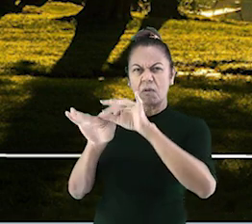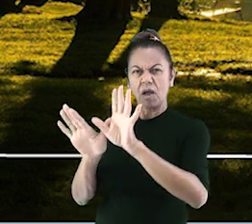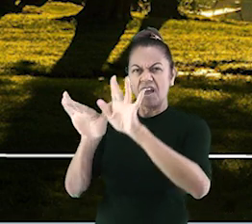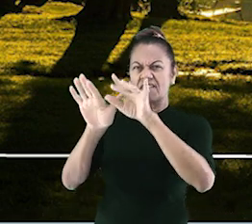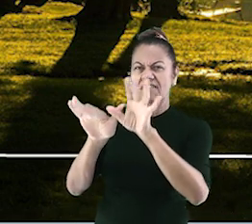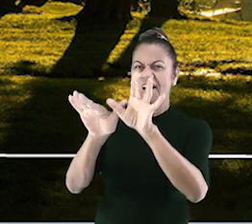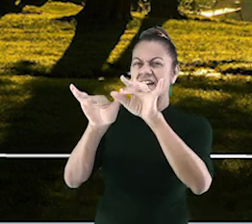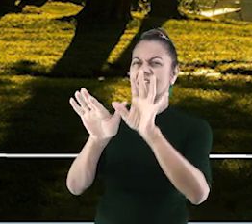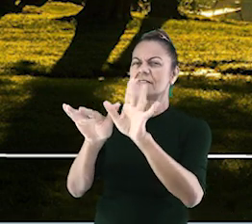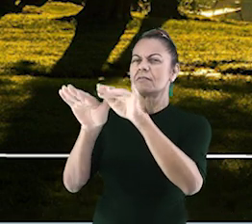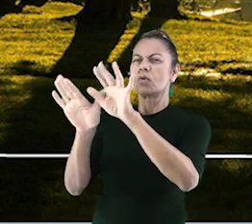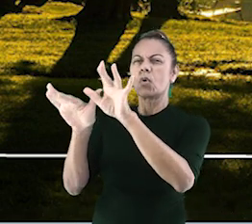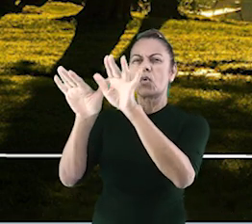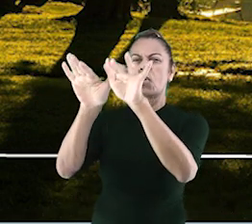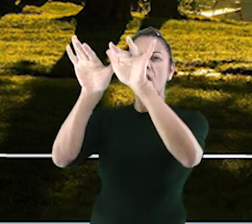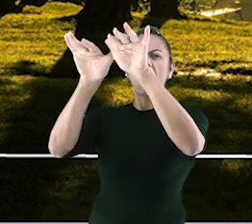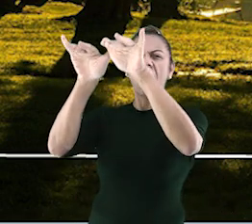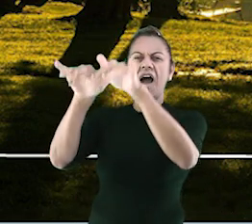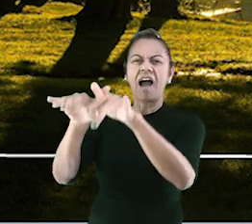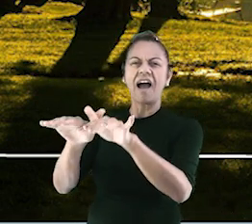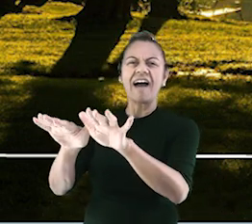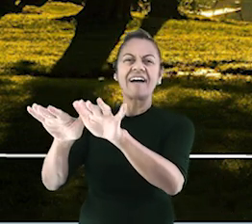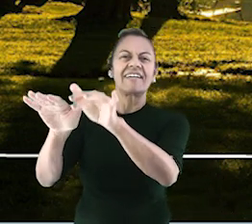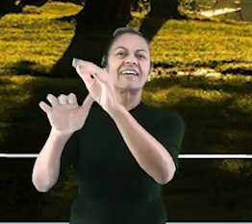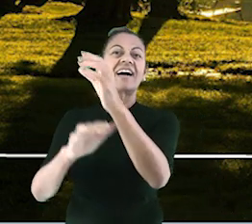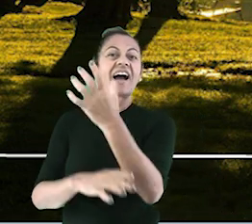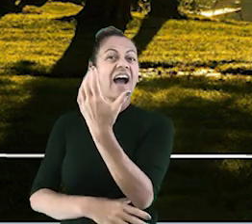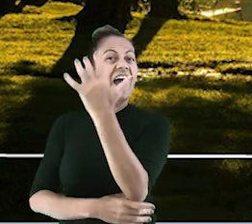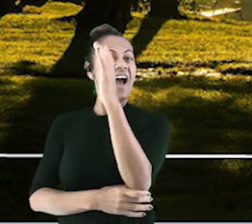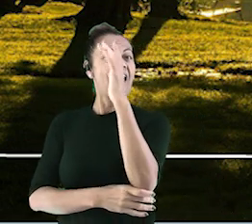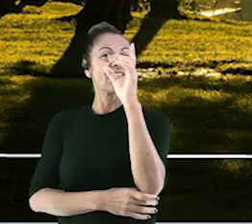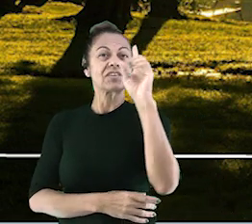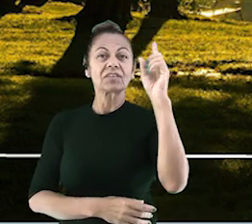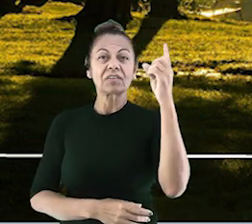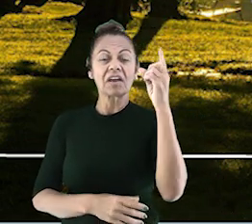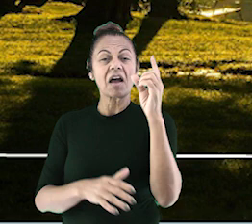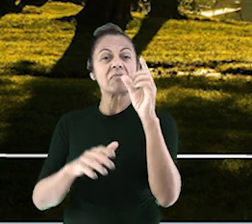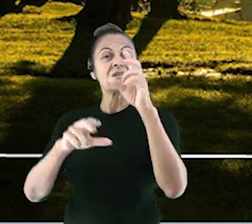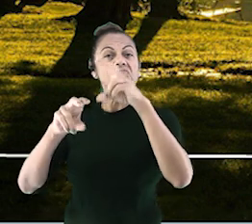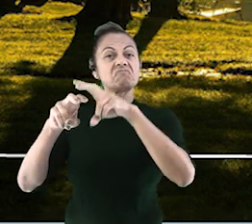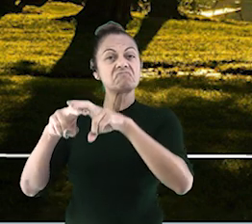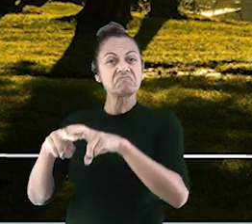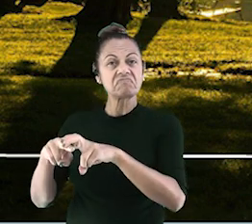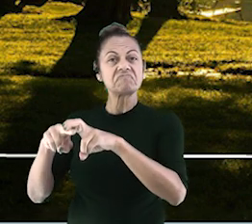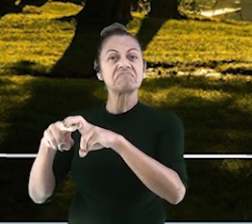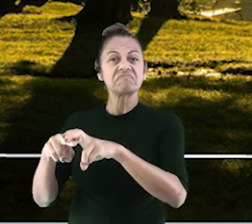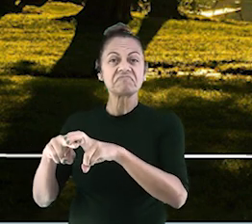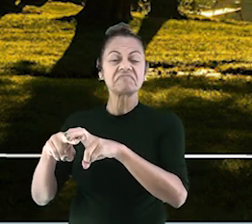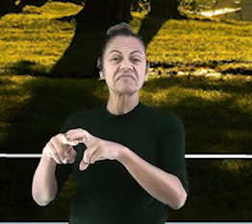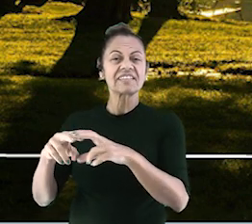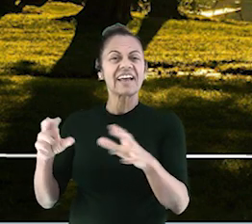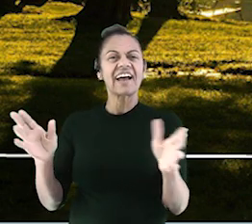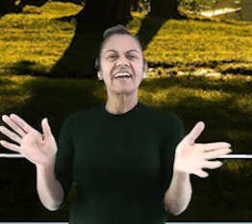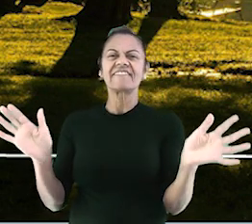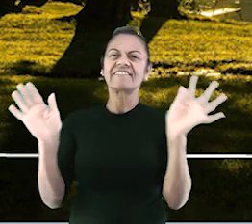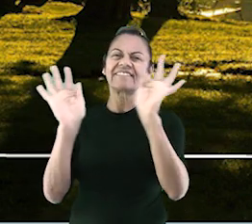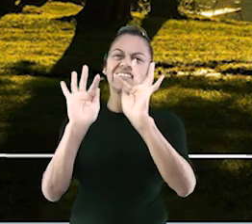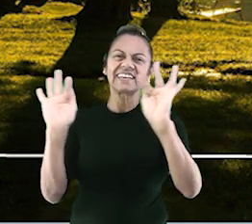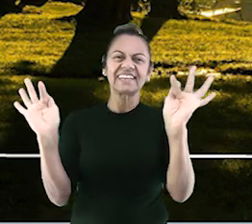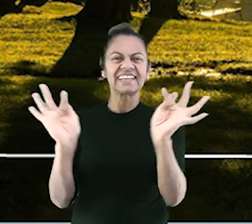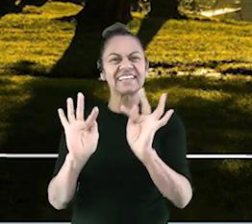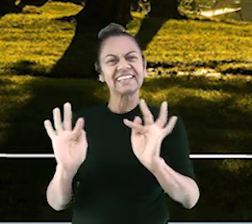1, 2, 3 e vap, vap, vap, vap, vap, vap, vap, e chegou até o seu destino. Chegando